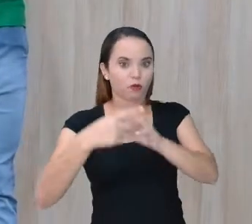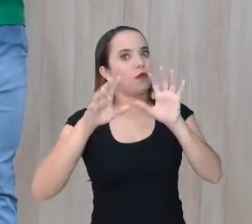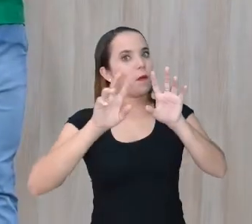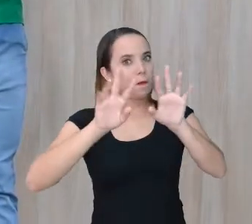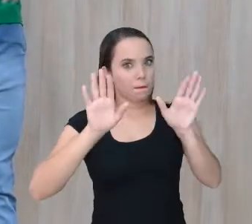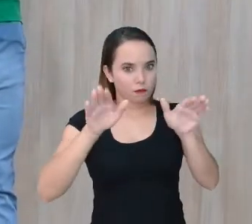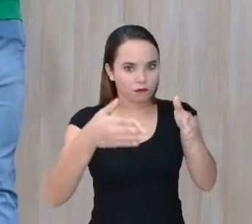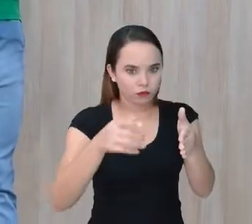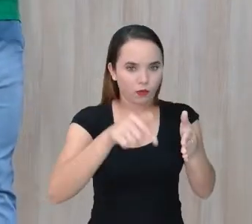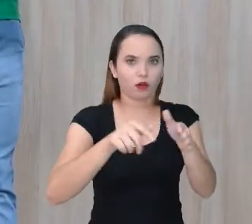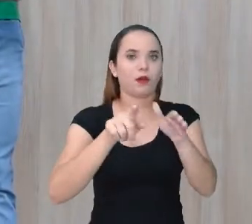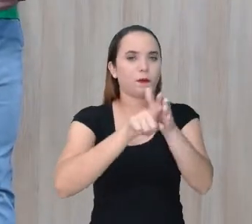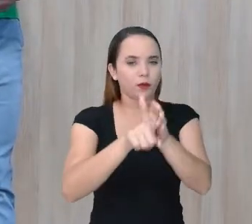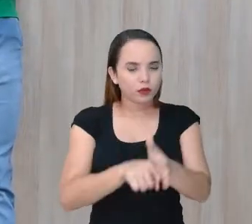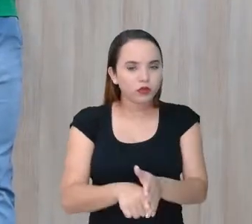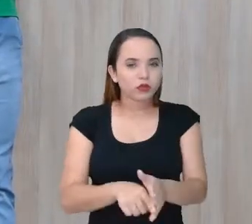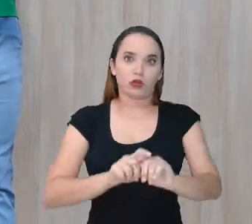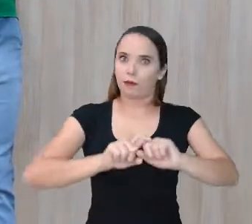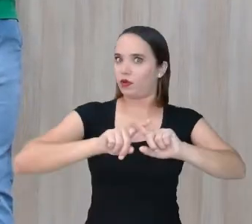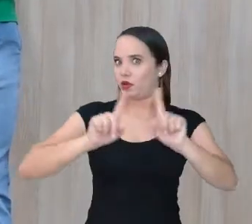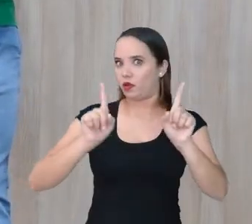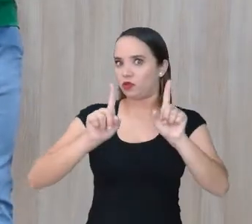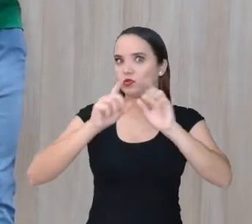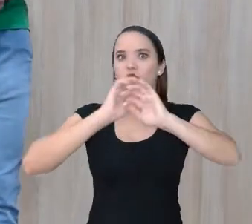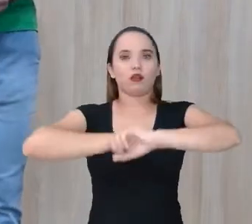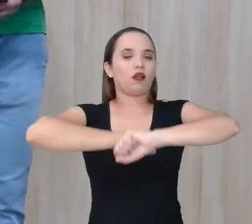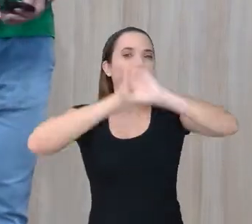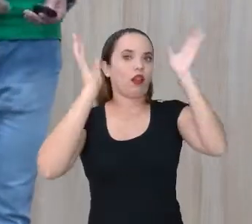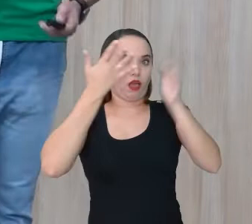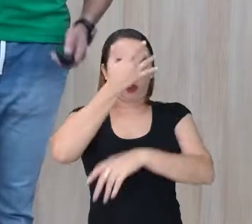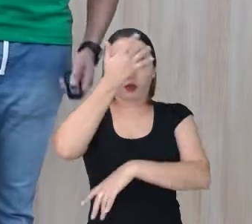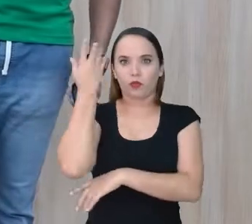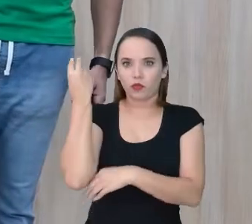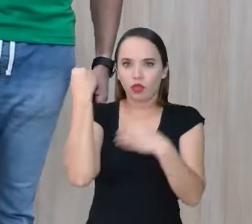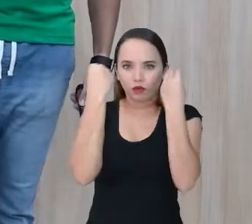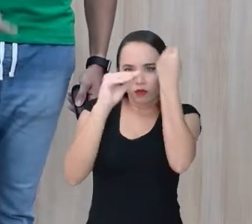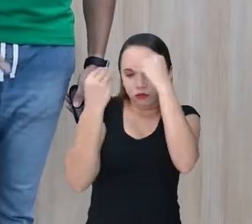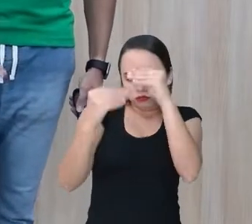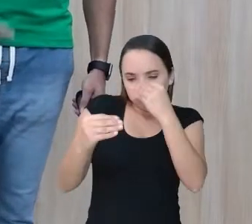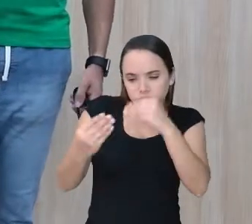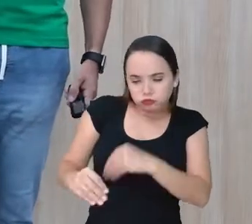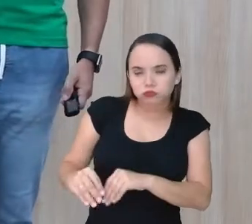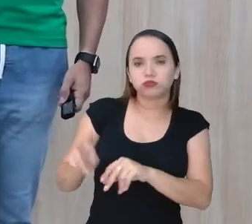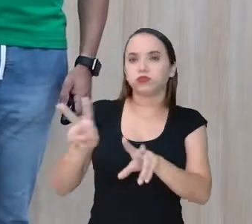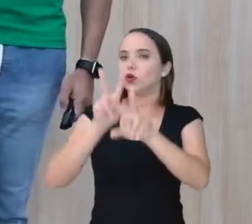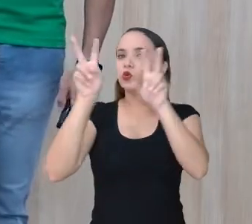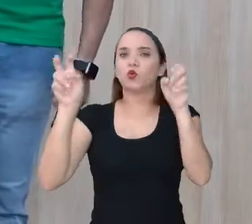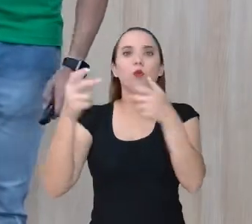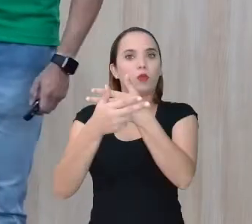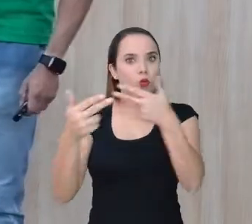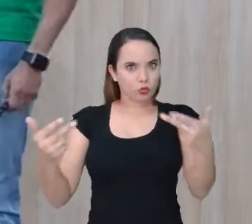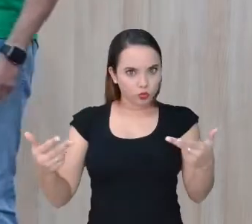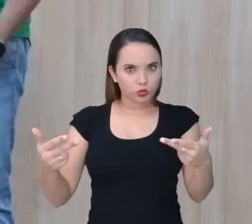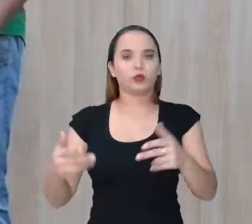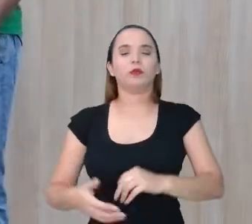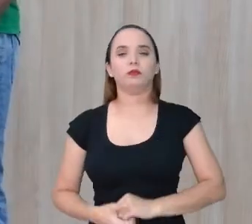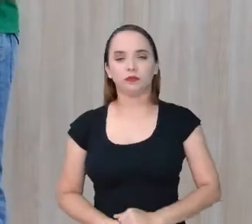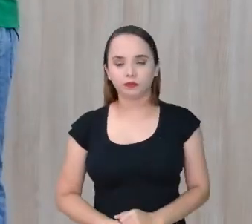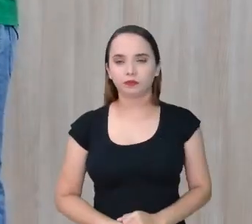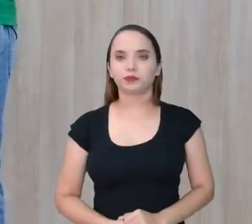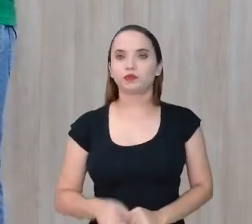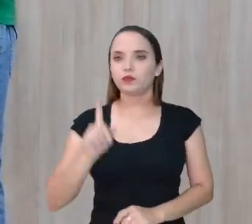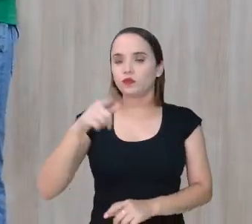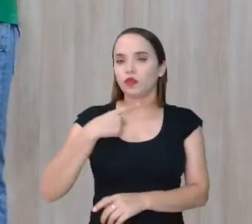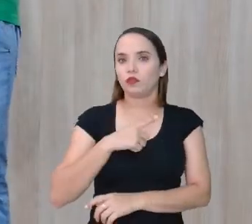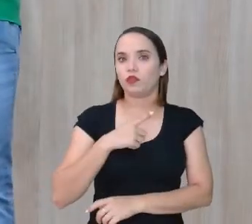que as pessoas que vão adicionando, certo, determinados temas em relação a essa plataforma